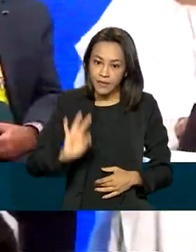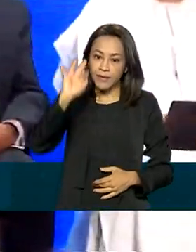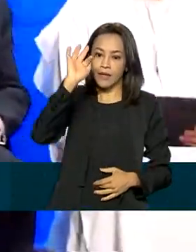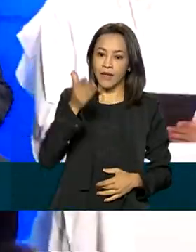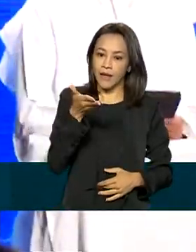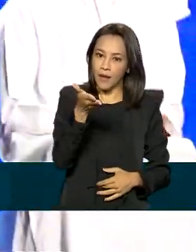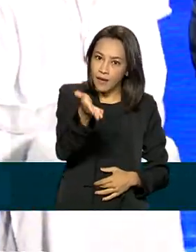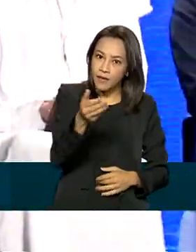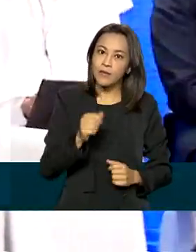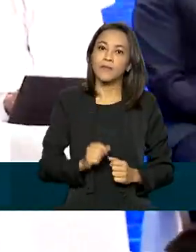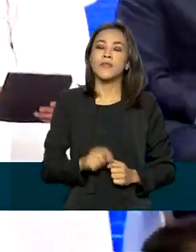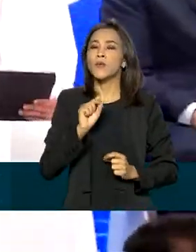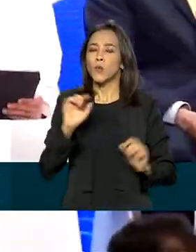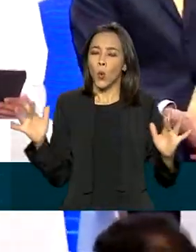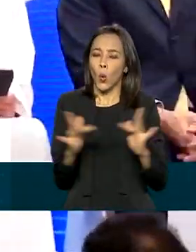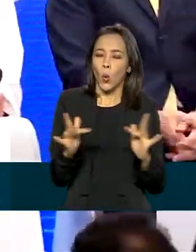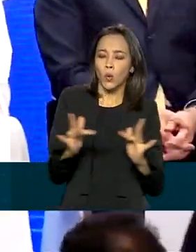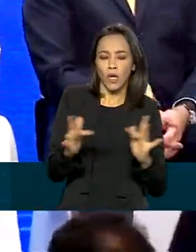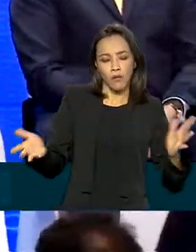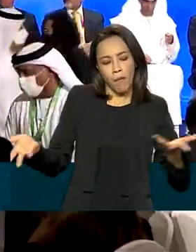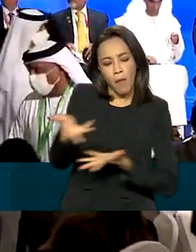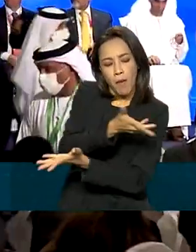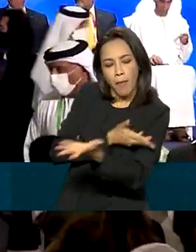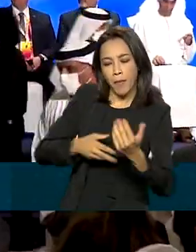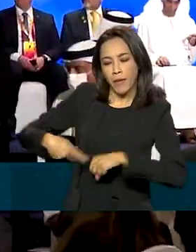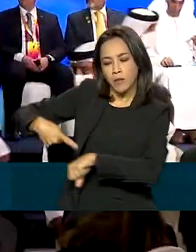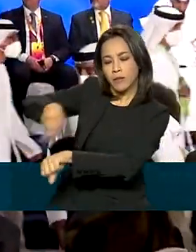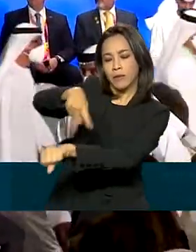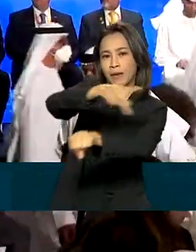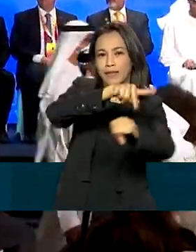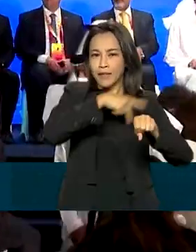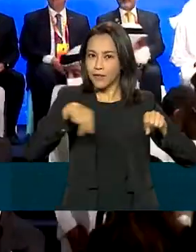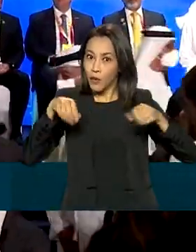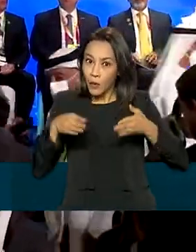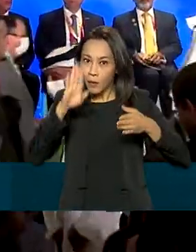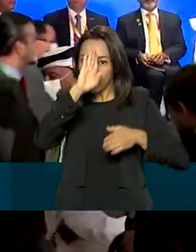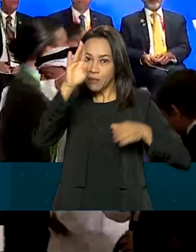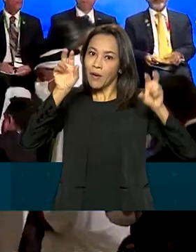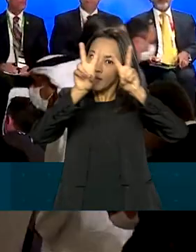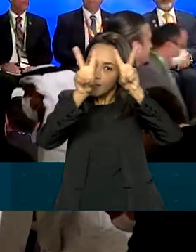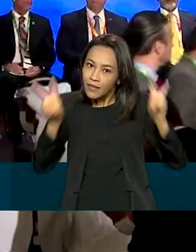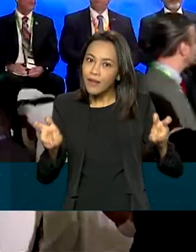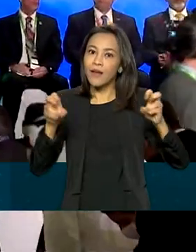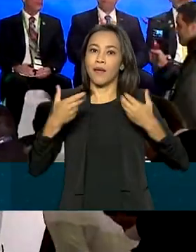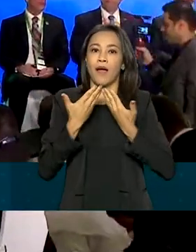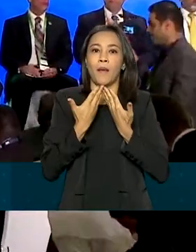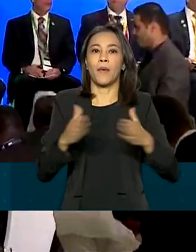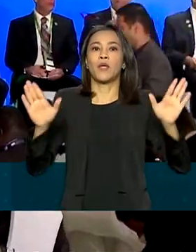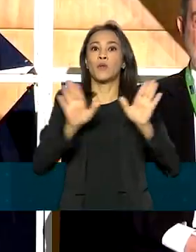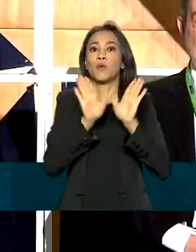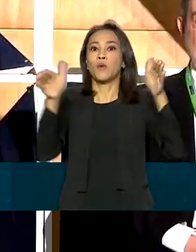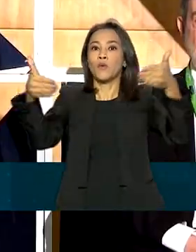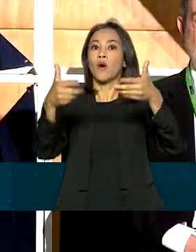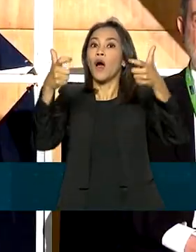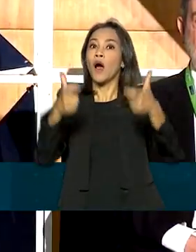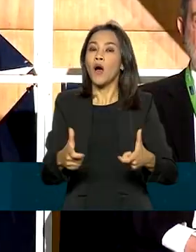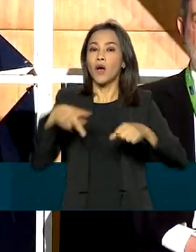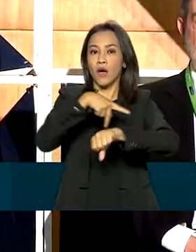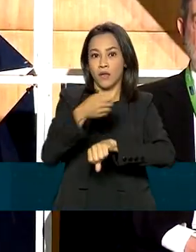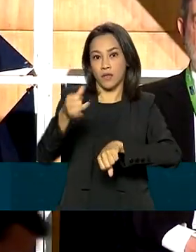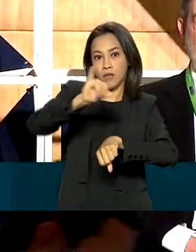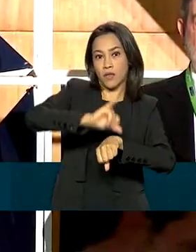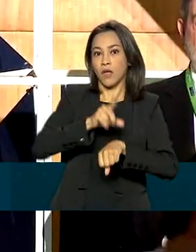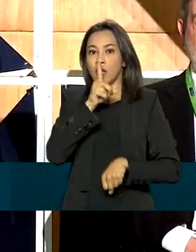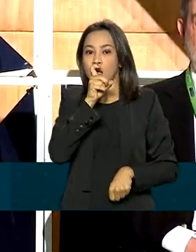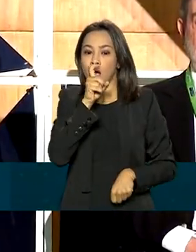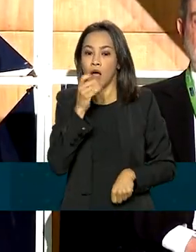O amadurecimento da relação entre os países foi o principal tema da abertura do fórum em Dubai. Para o ministro